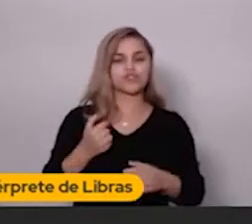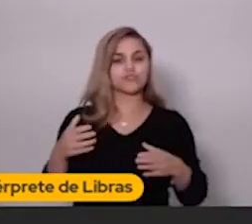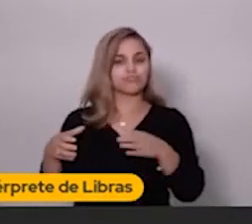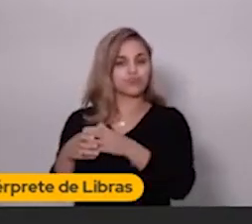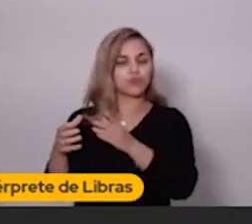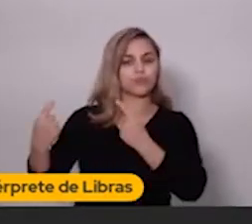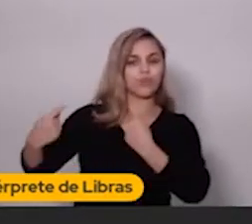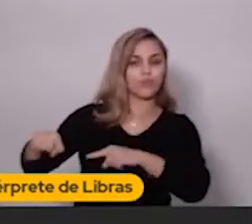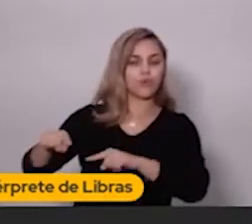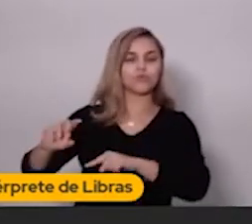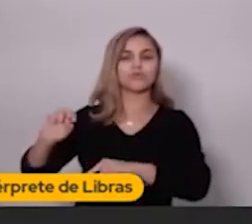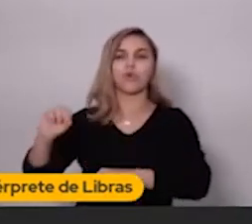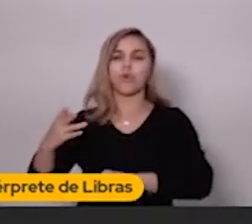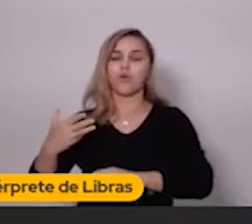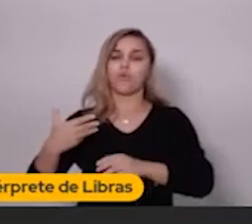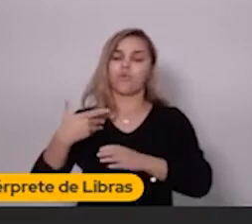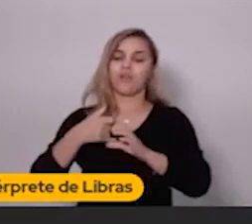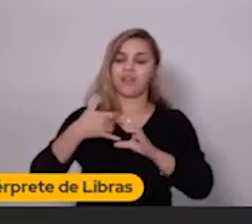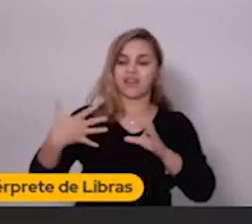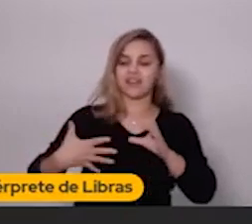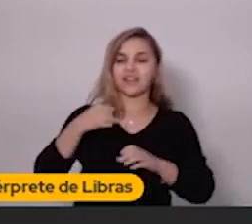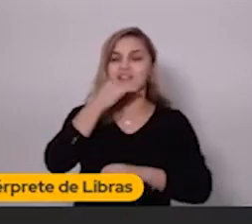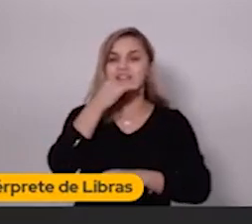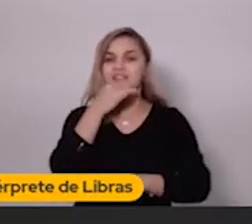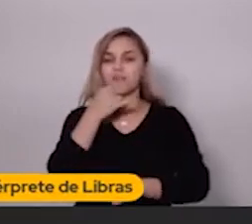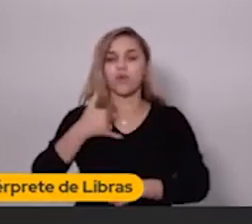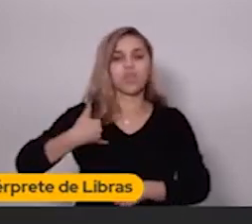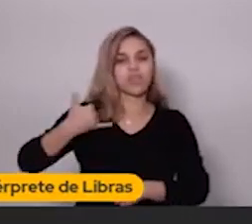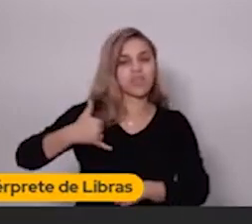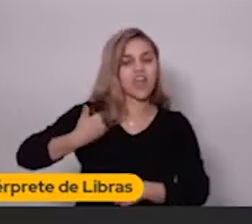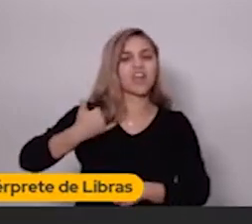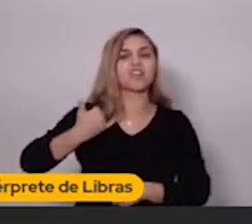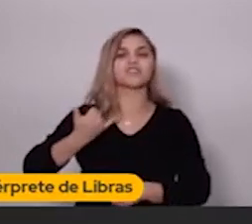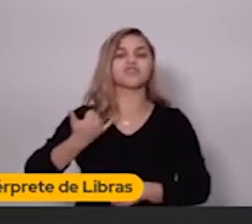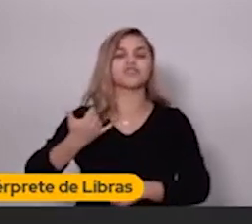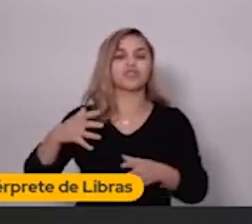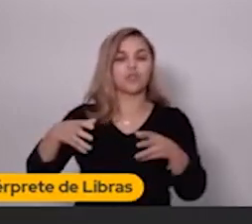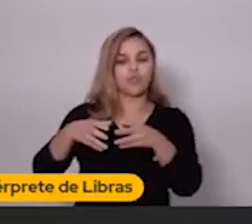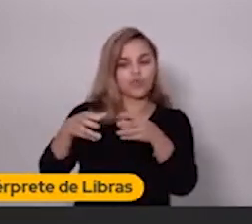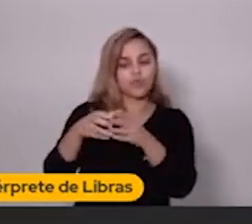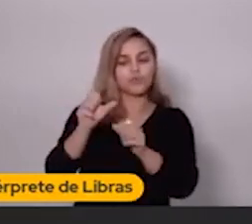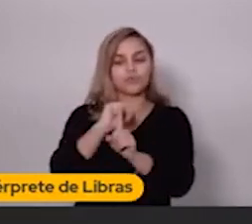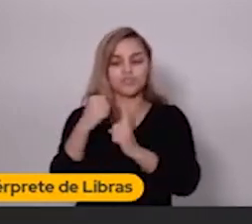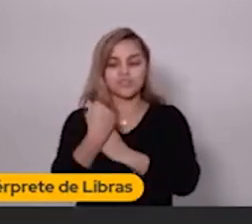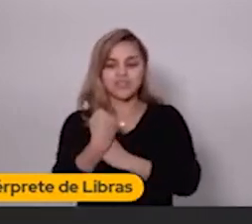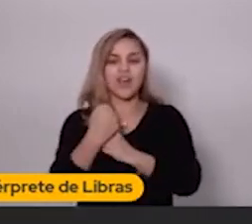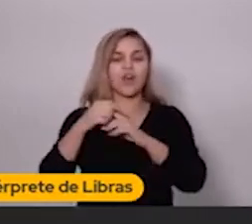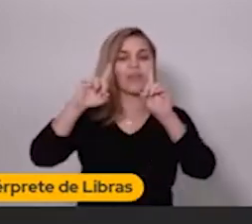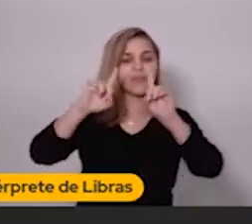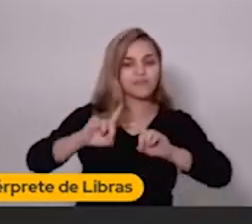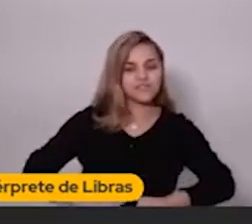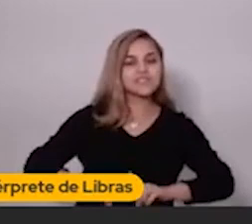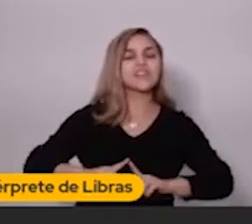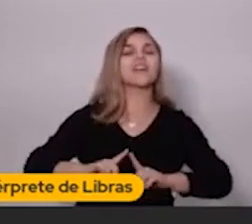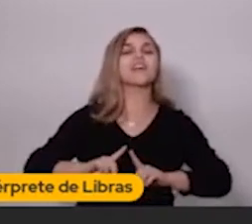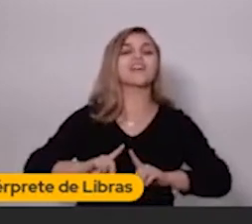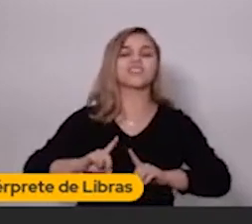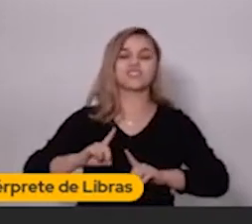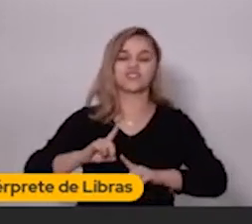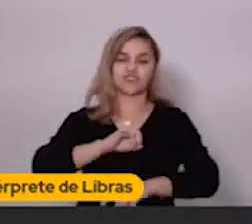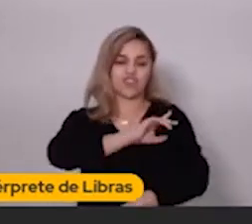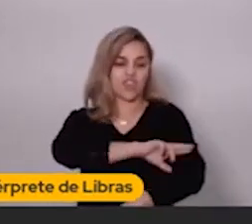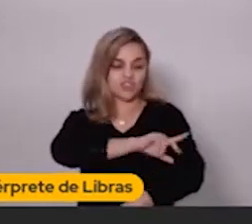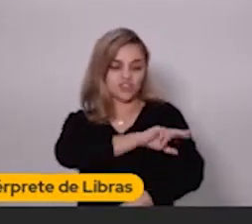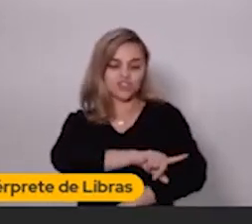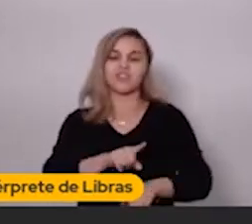qualquer característica. Idade, classe social, deficiência, etnia, identidade, expressão de